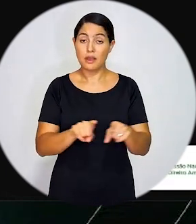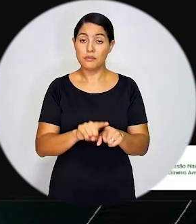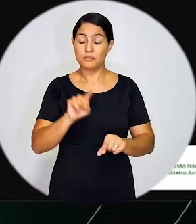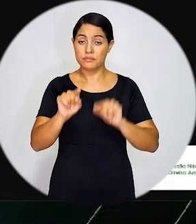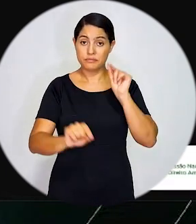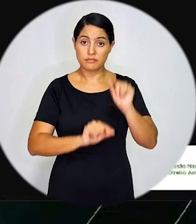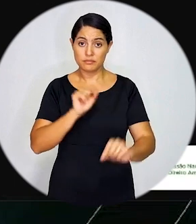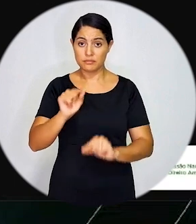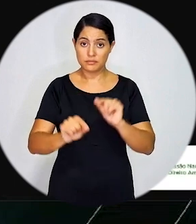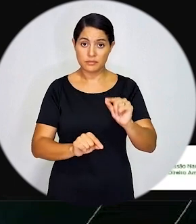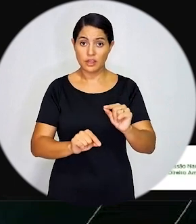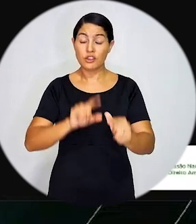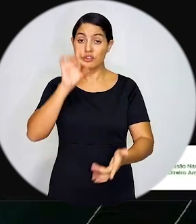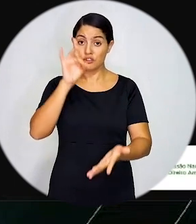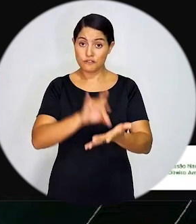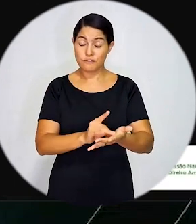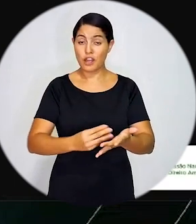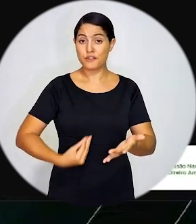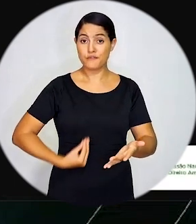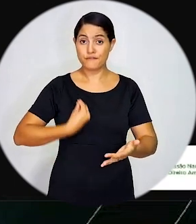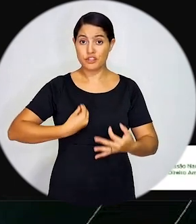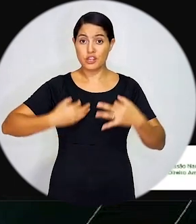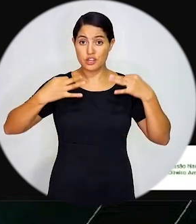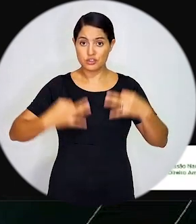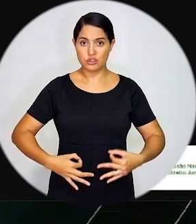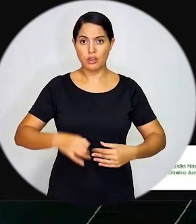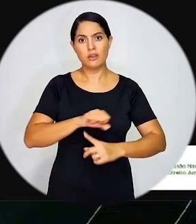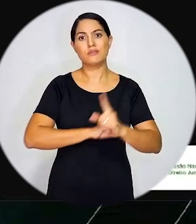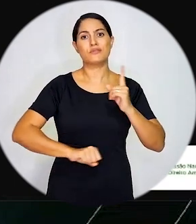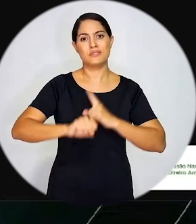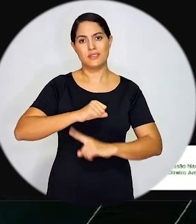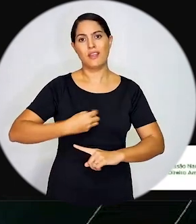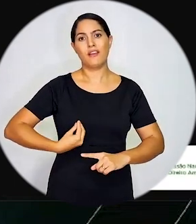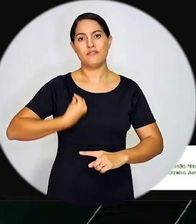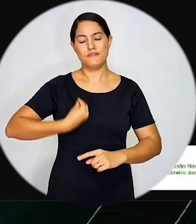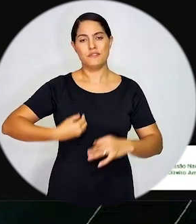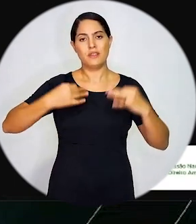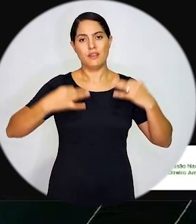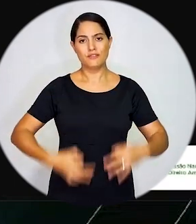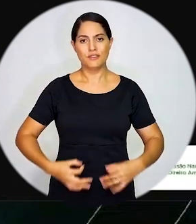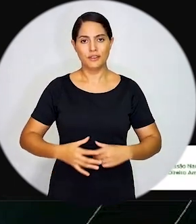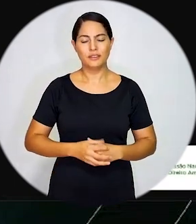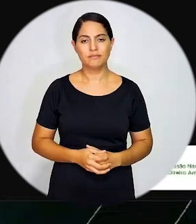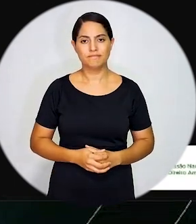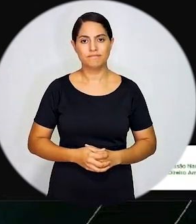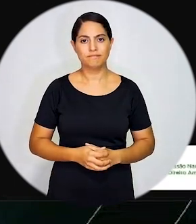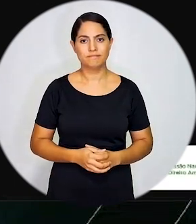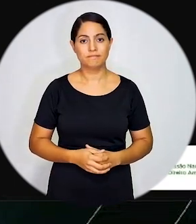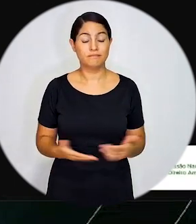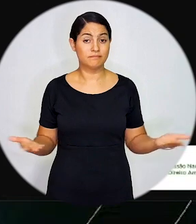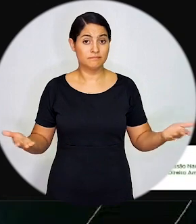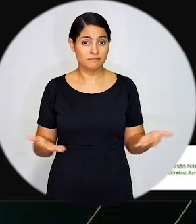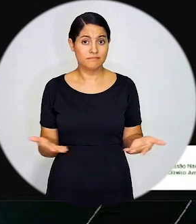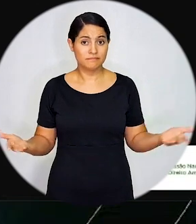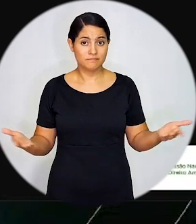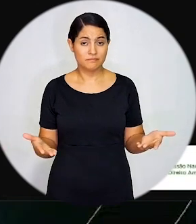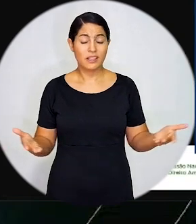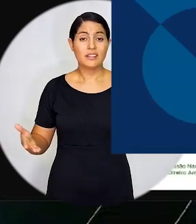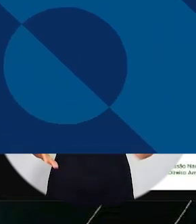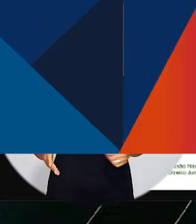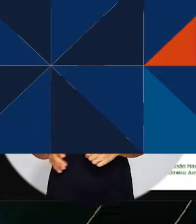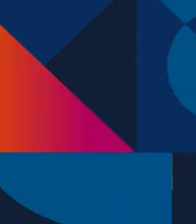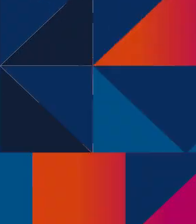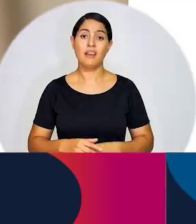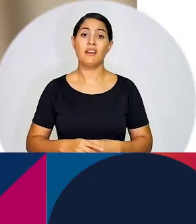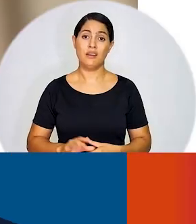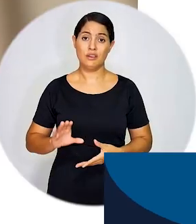contemporâneos, mas também para garantir uma vida digna à sociedade futura. Esta conferência,